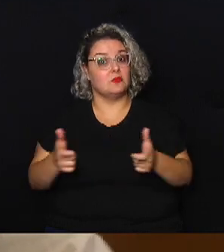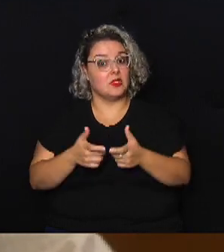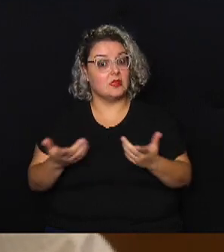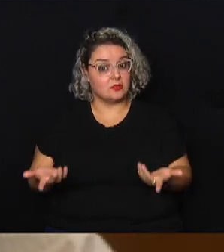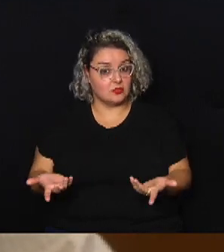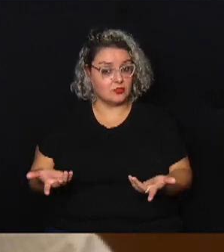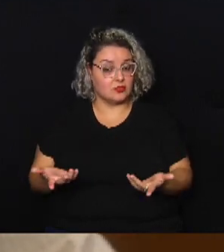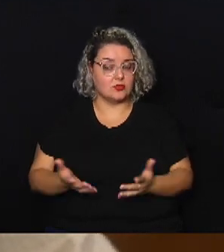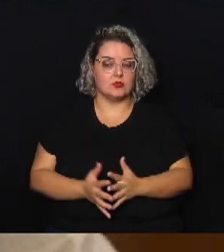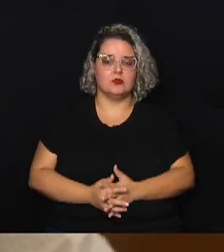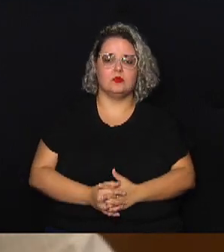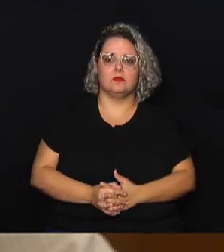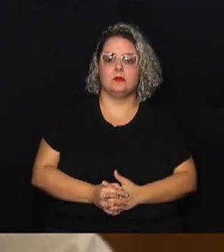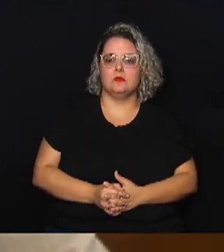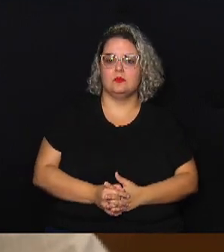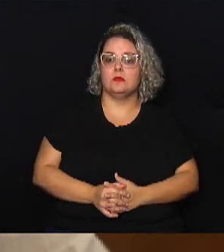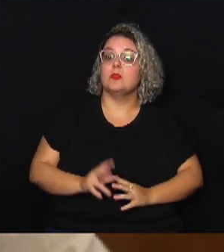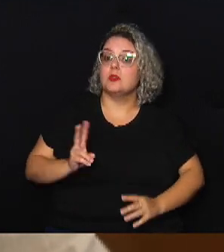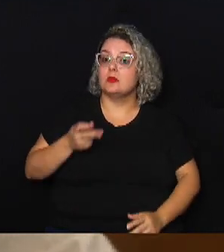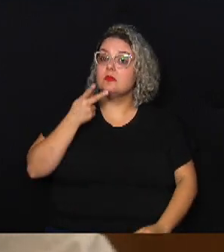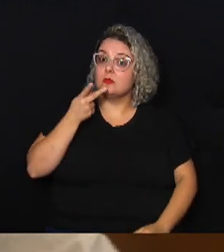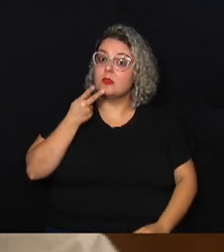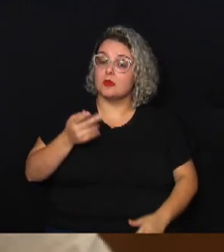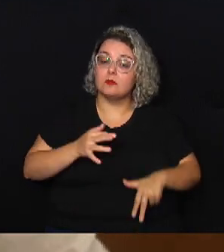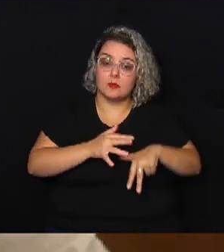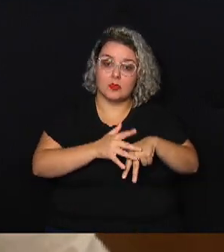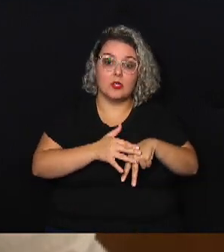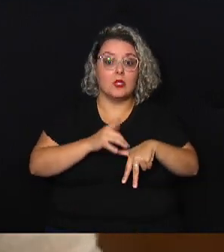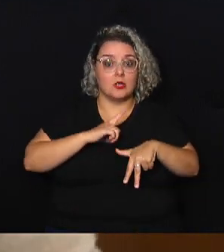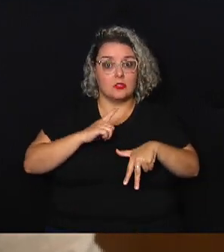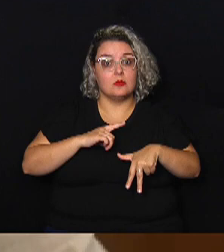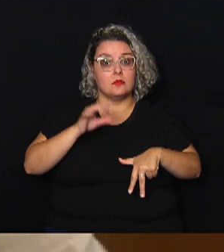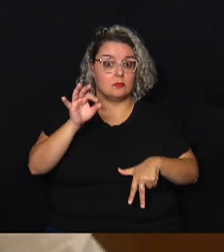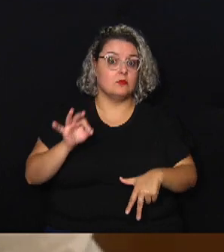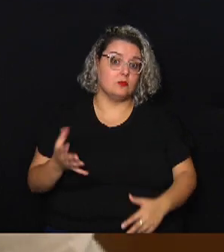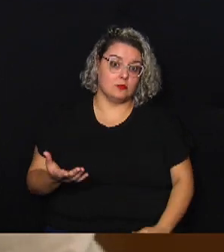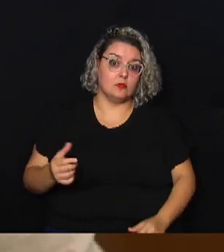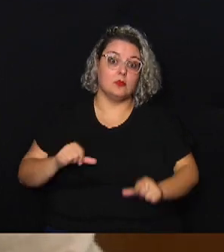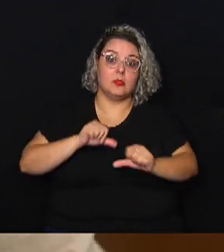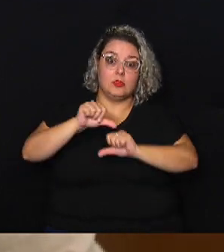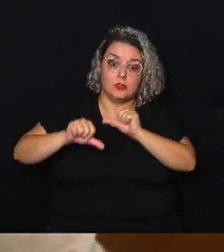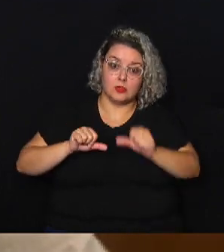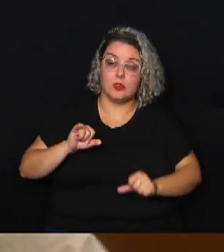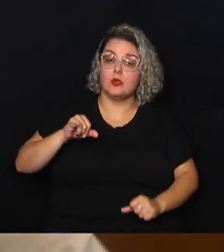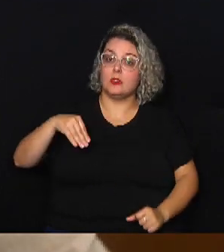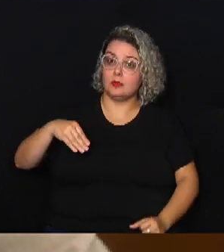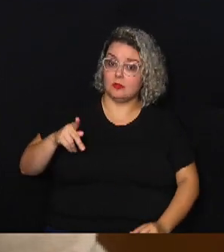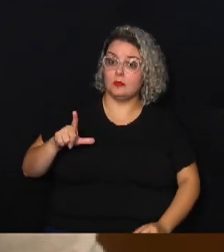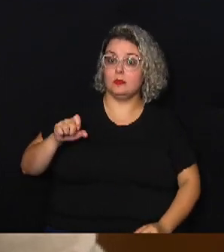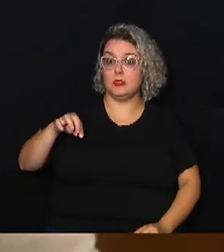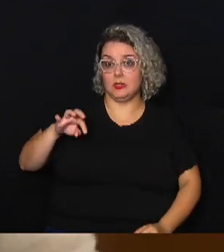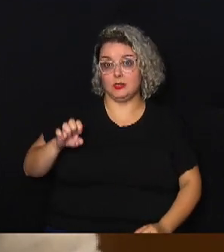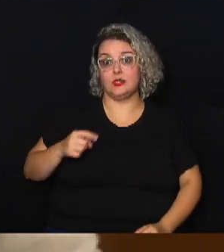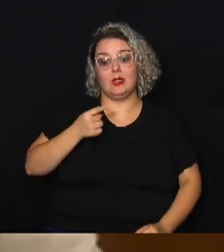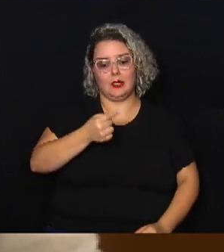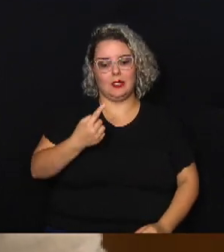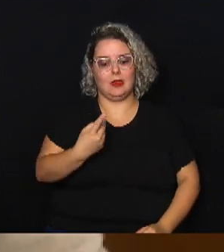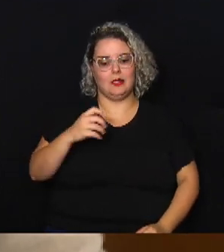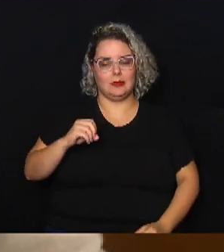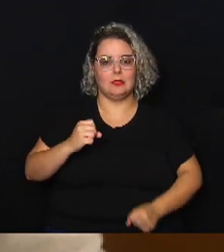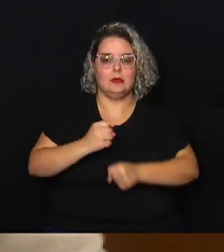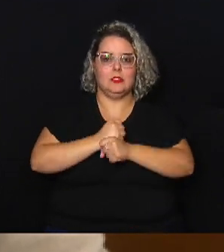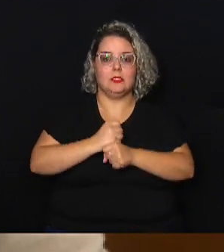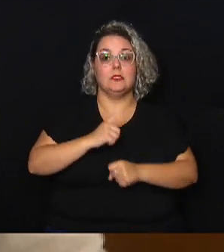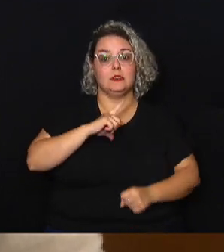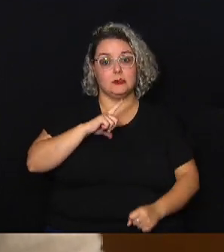mas sempre eu falo para a paciente que existe uma grande chance para ela ter que trocar esse implante a cada 10 anos. Então, se a paciente tem 20